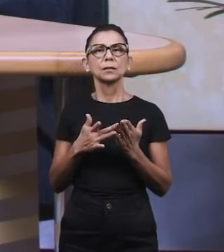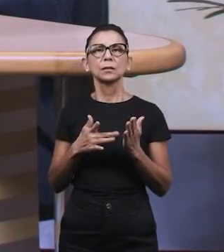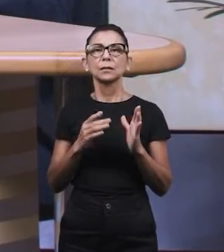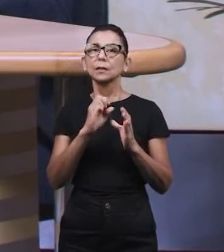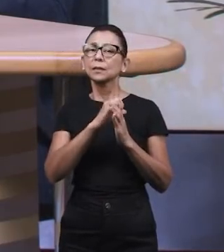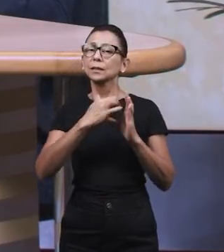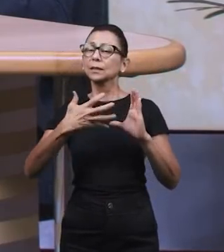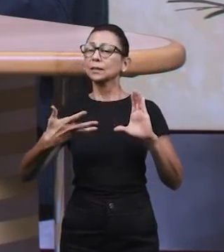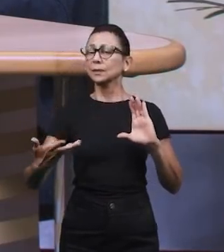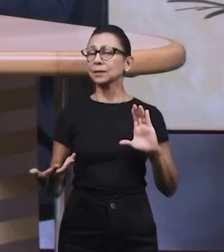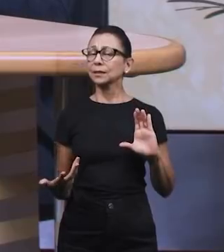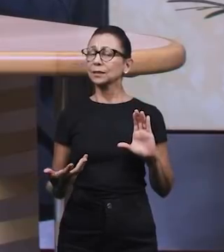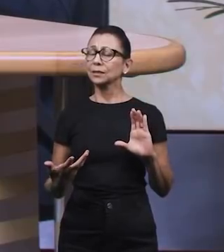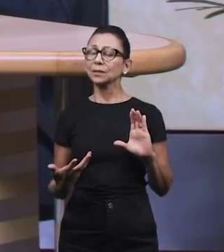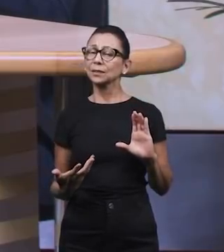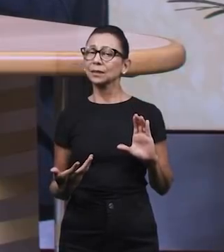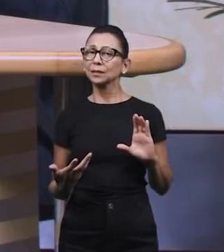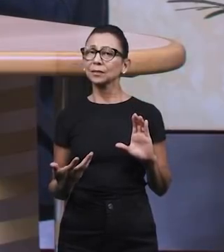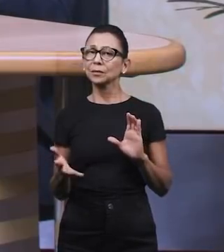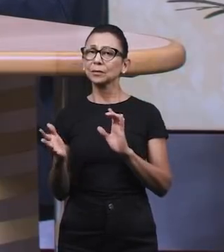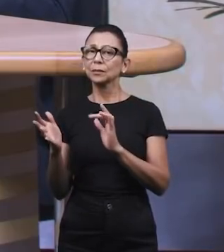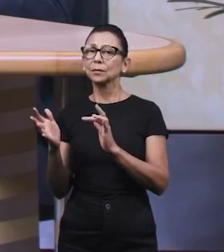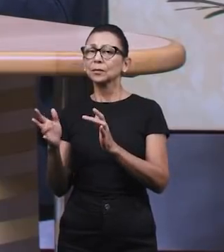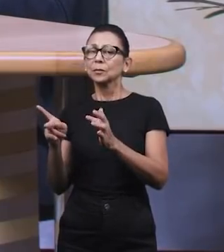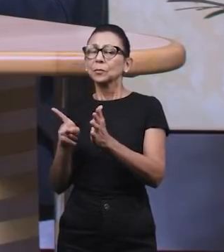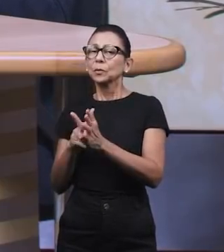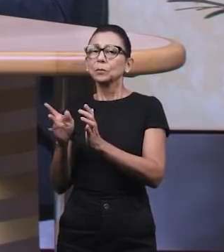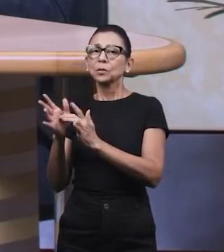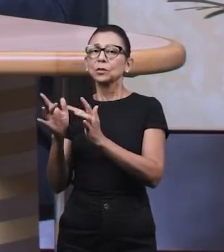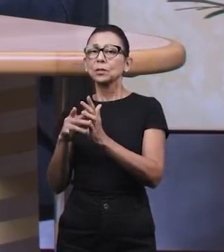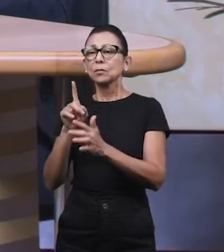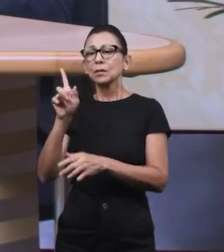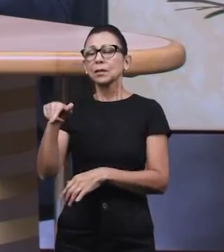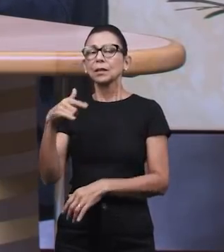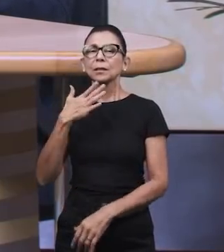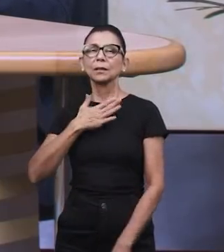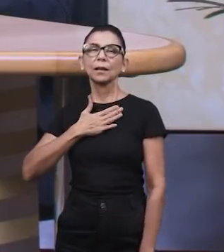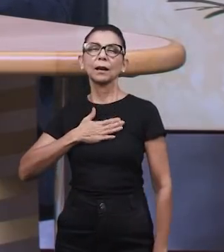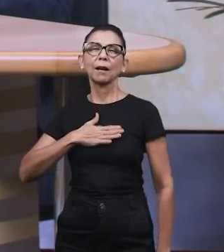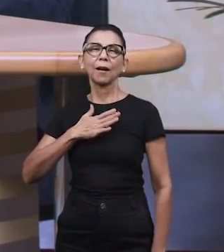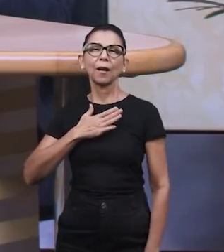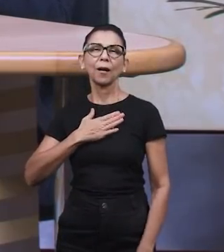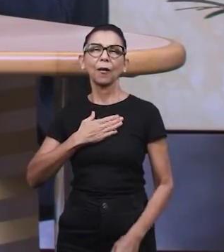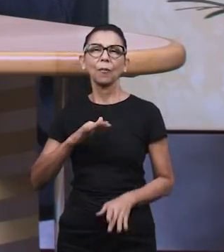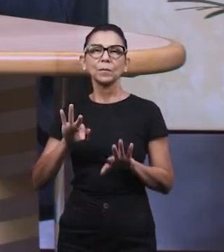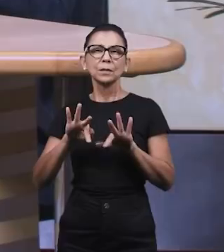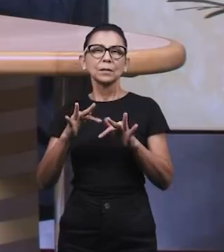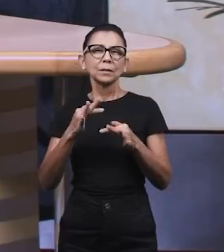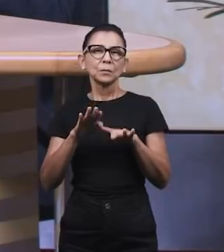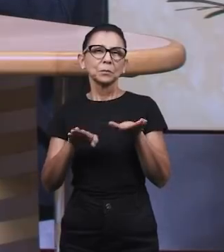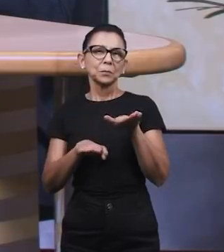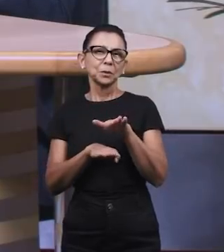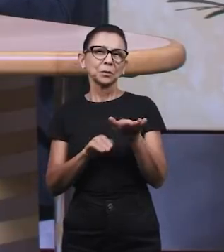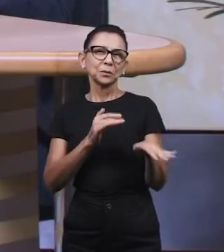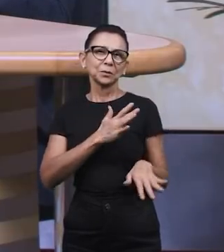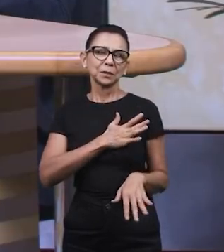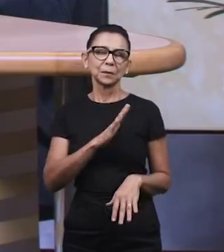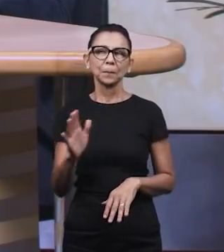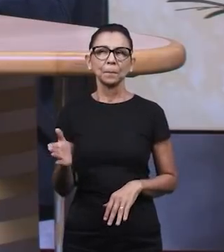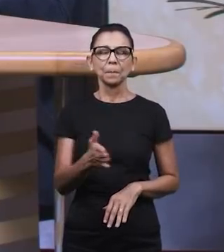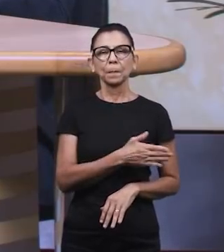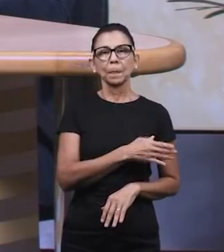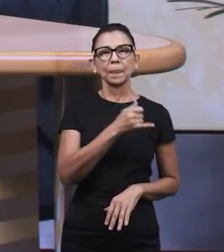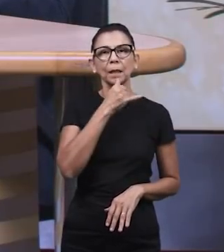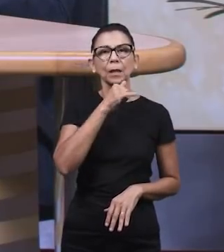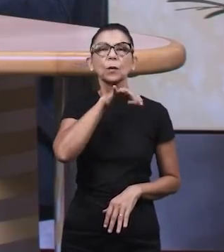Qual característica? Mansidão. Jesus era manso e humilde de coração. Você pega outro animalzinho,